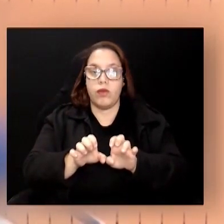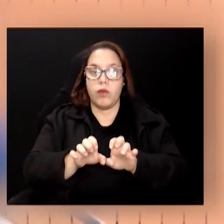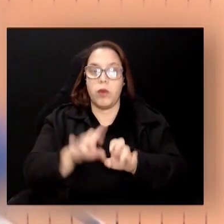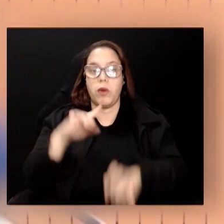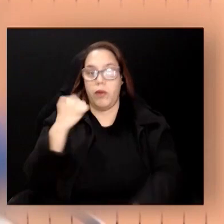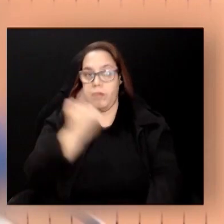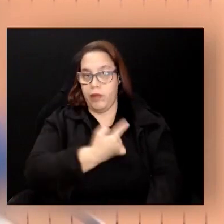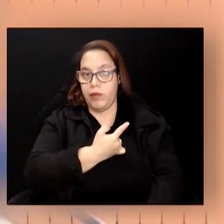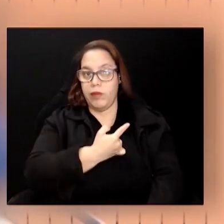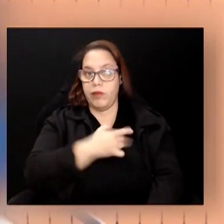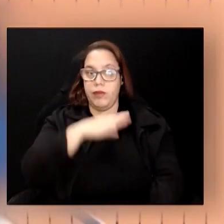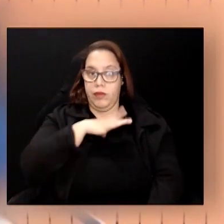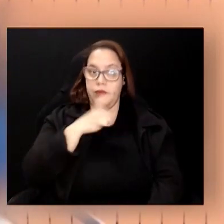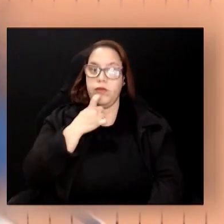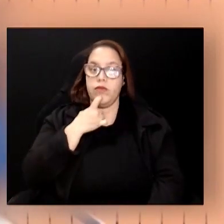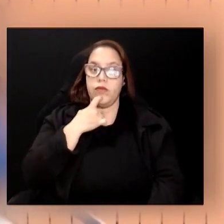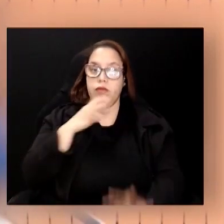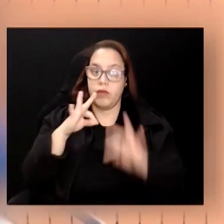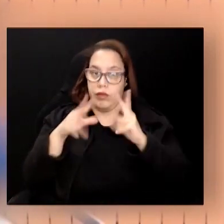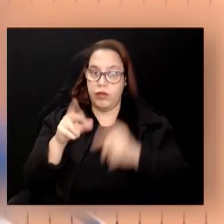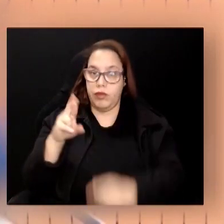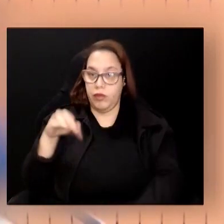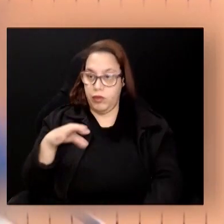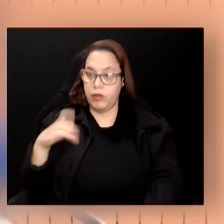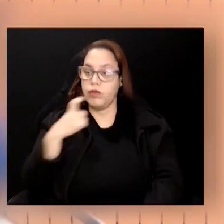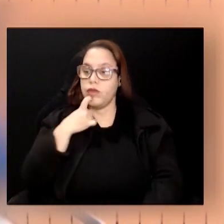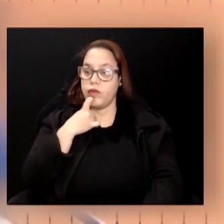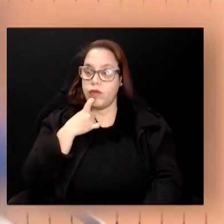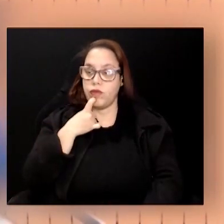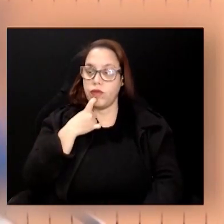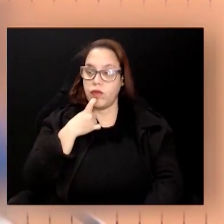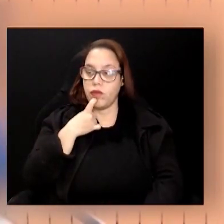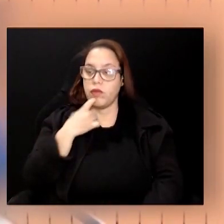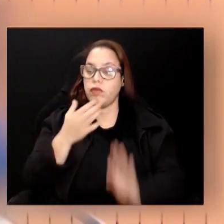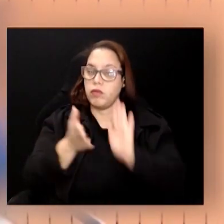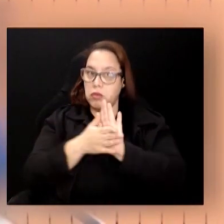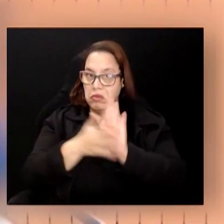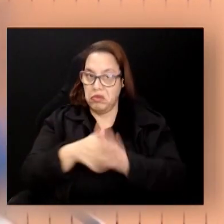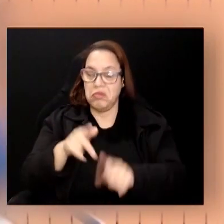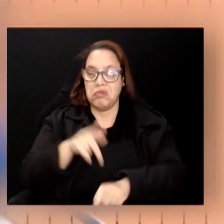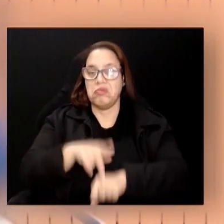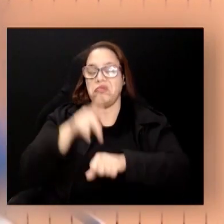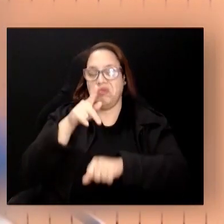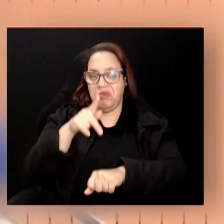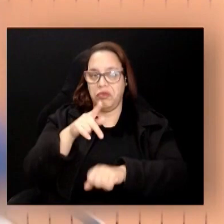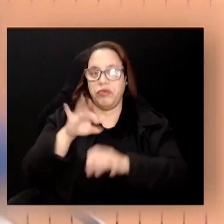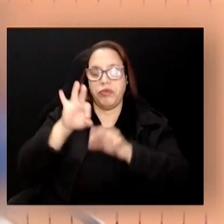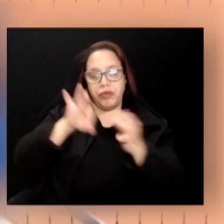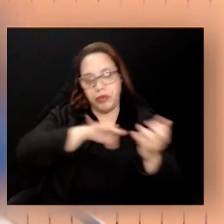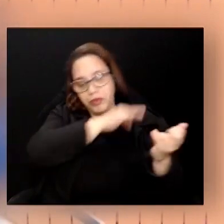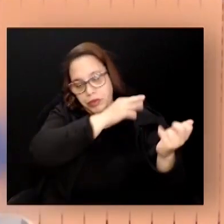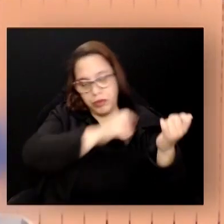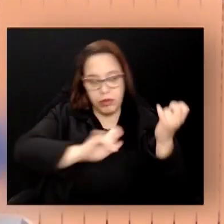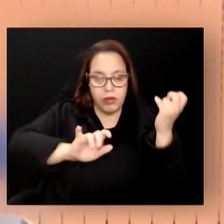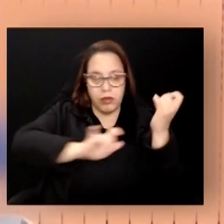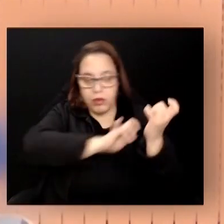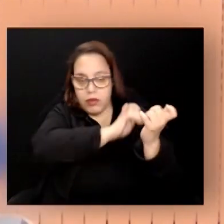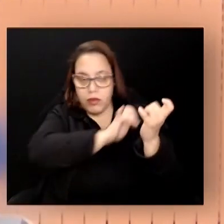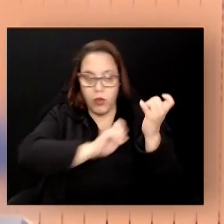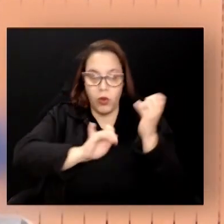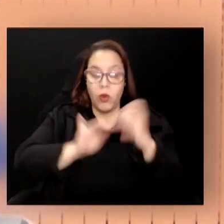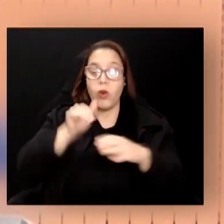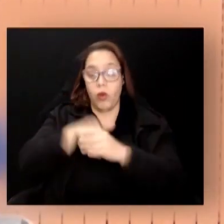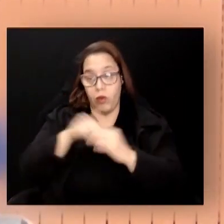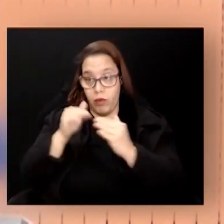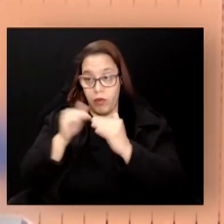Campinas, para toda a região metropolitana, é um grande patrimônio da cidade, a Orquestra Sinfônica de Campinas. Então, nós votamos favorável. Então, aqui a gente